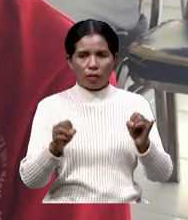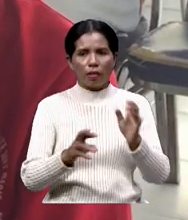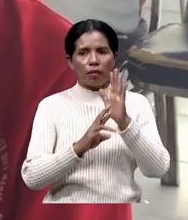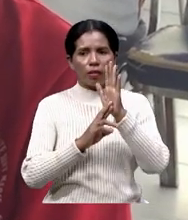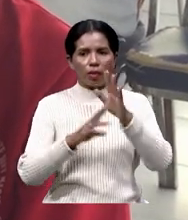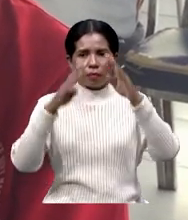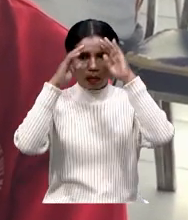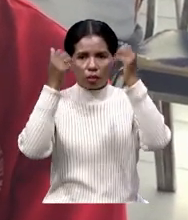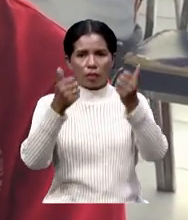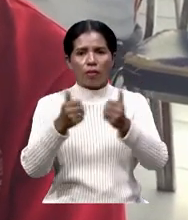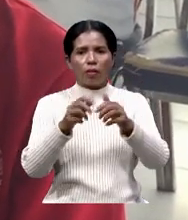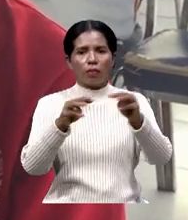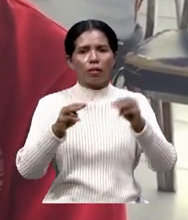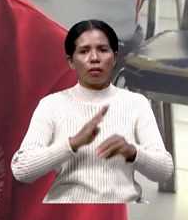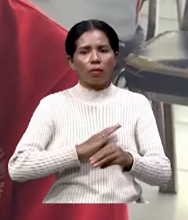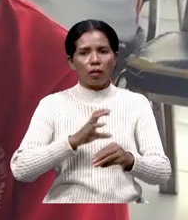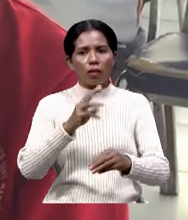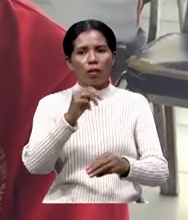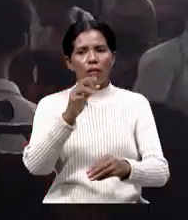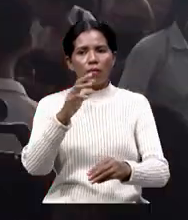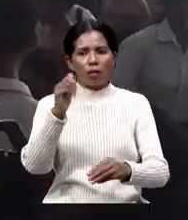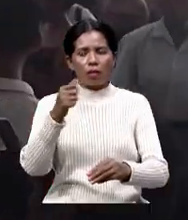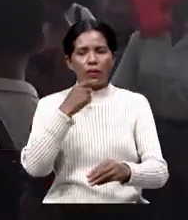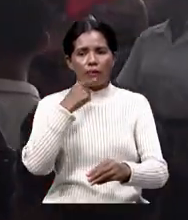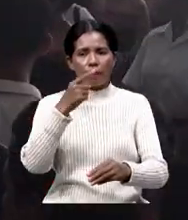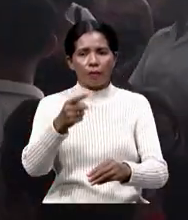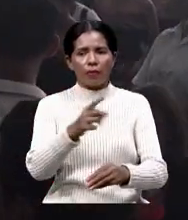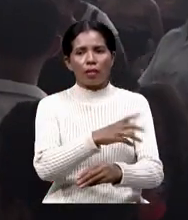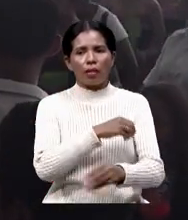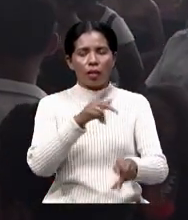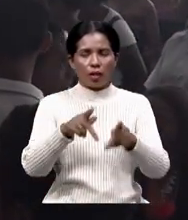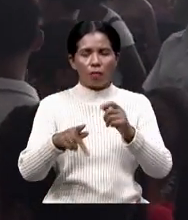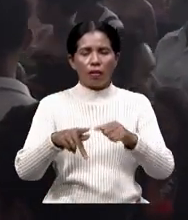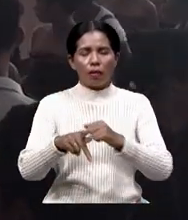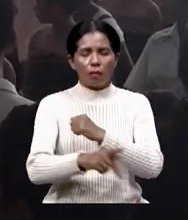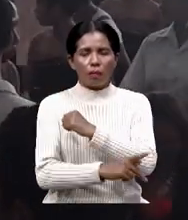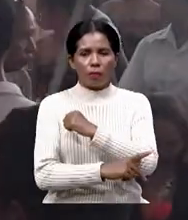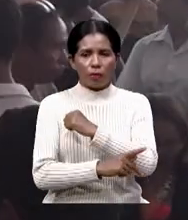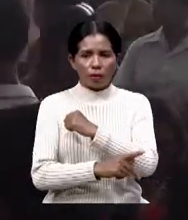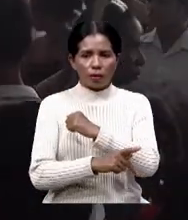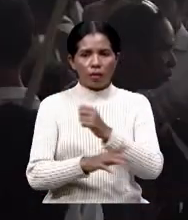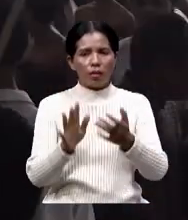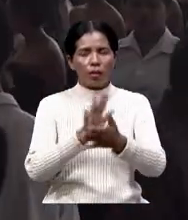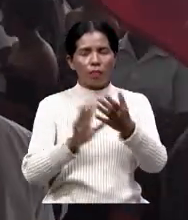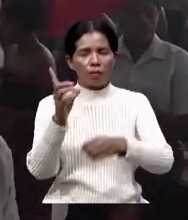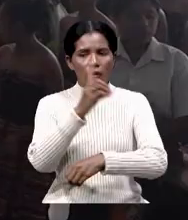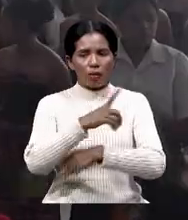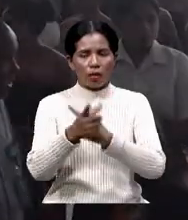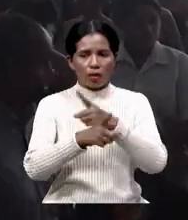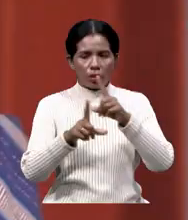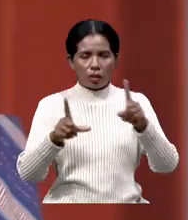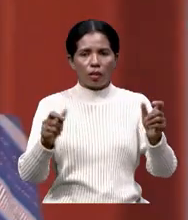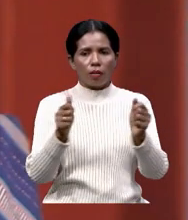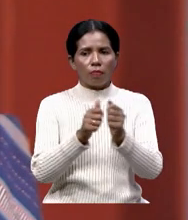Representante presidente da autoridade do município Balcão, Maria Celestina Vegas, parabeniza o povo português, deve celebrar lorong liberdade badala lima nulu.